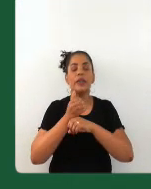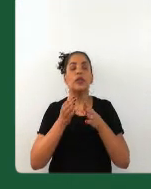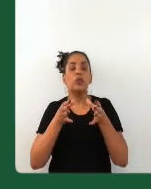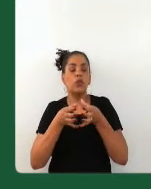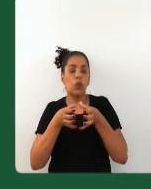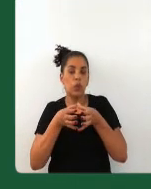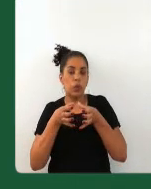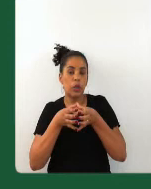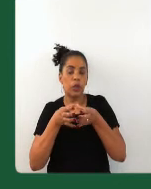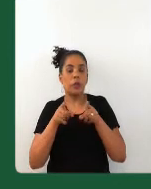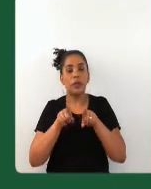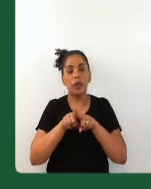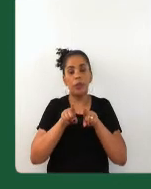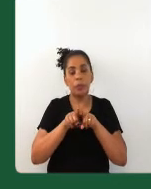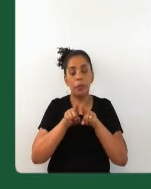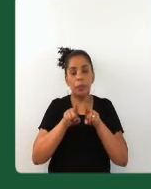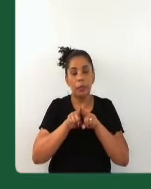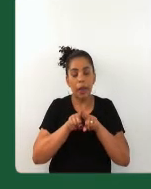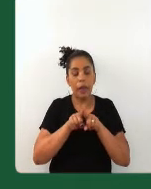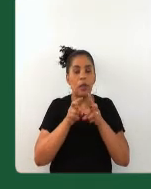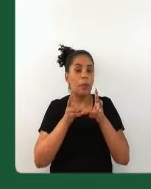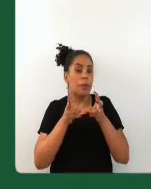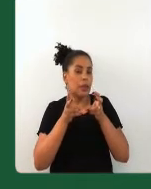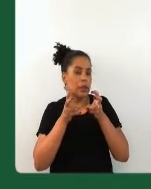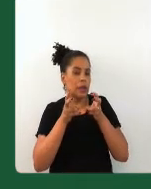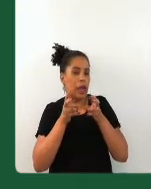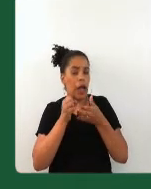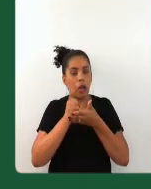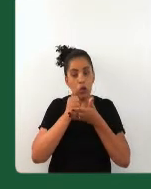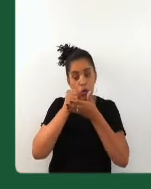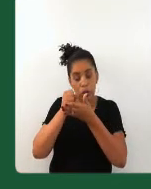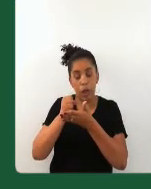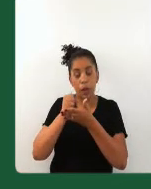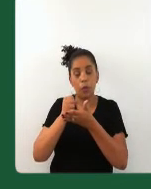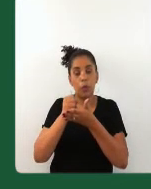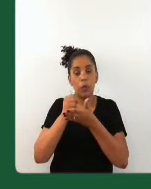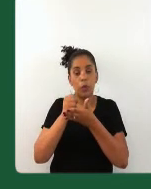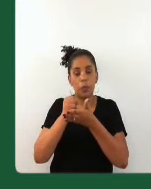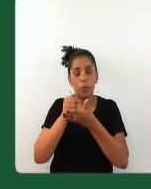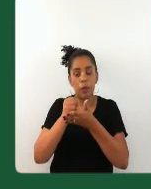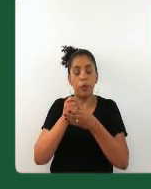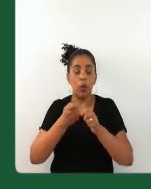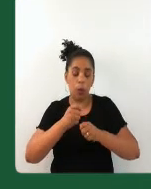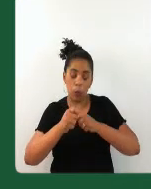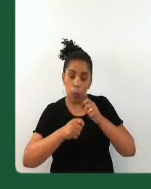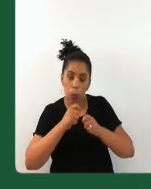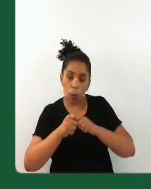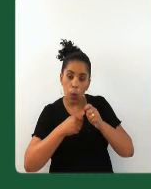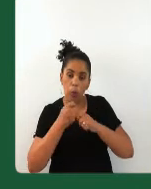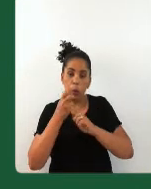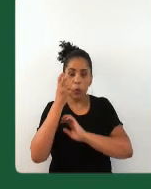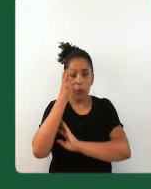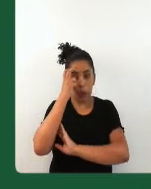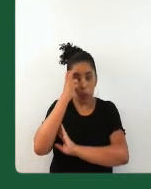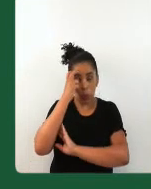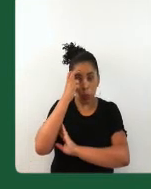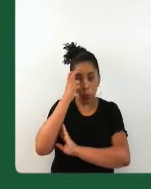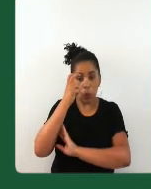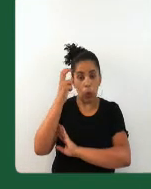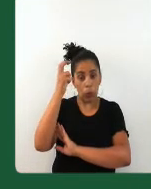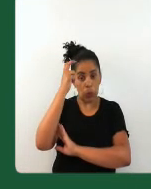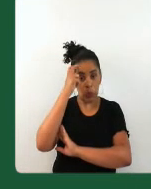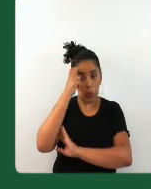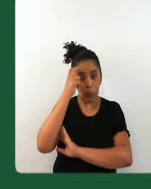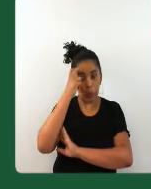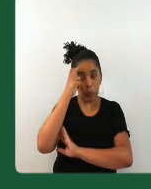Também identificar demandas relacionadas ao aspecto social, econômico e cultural. Nesse momento,